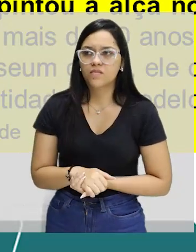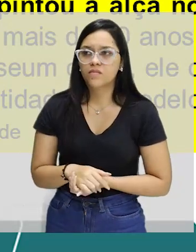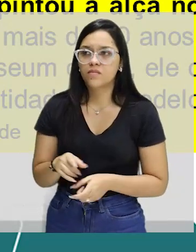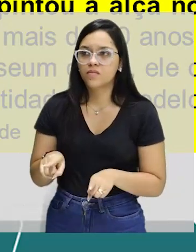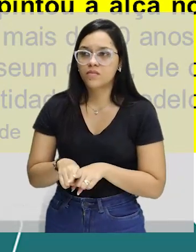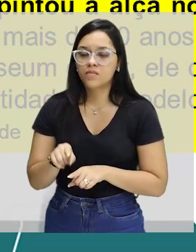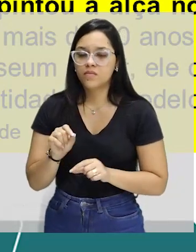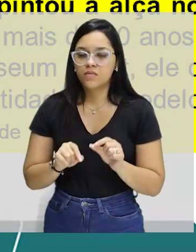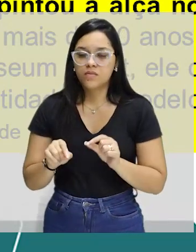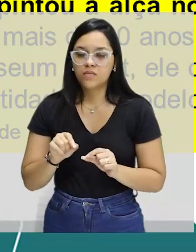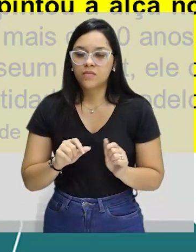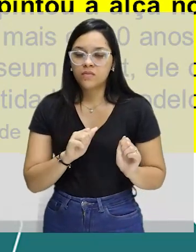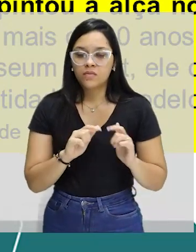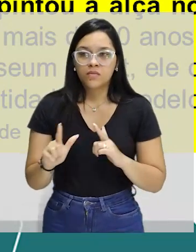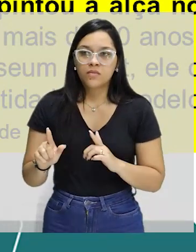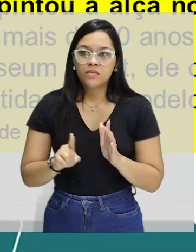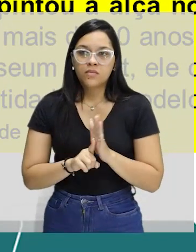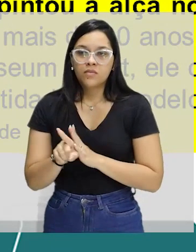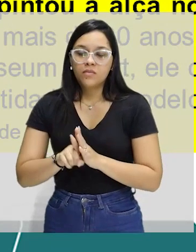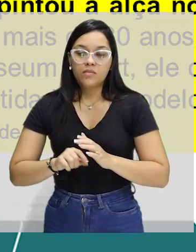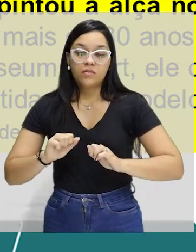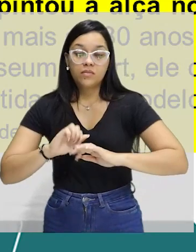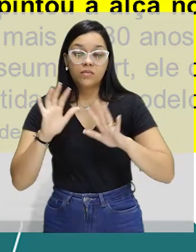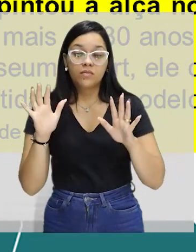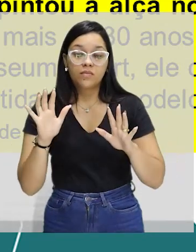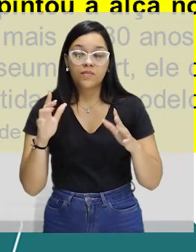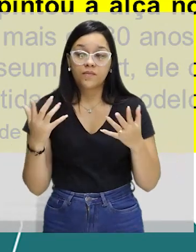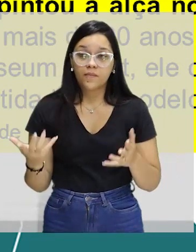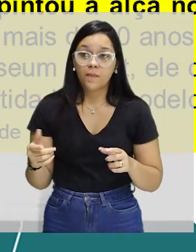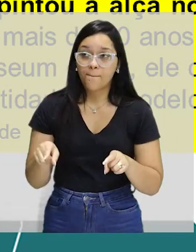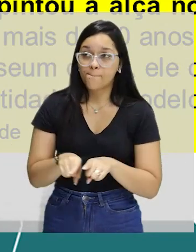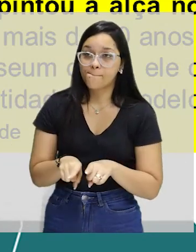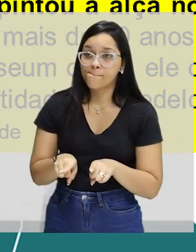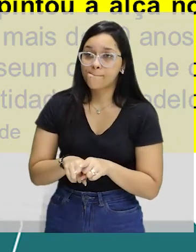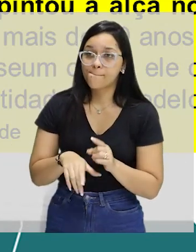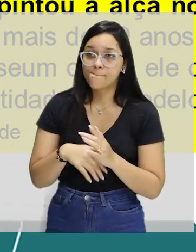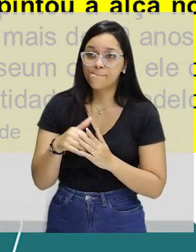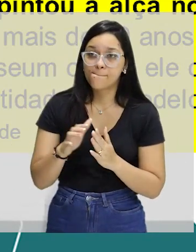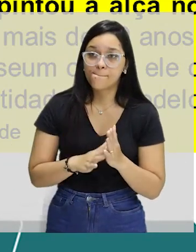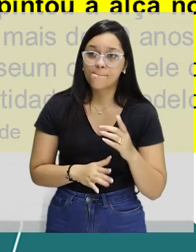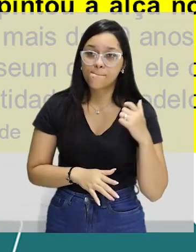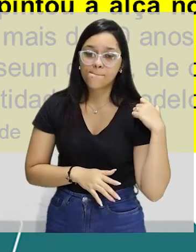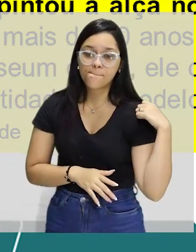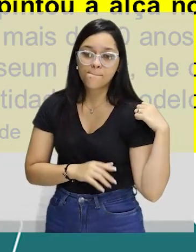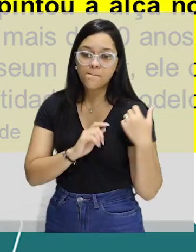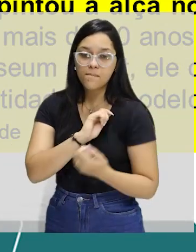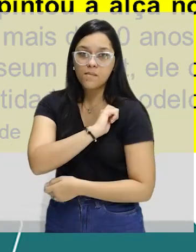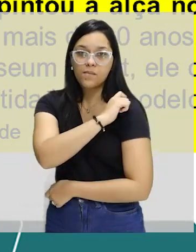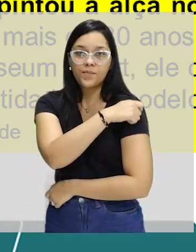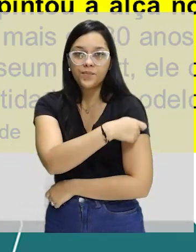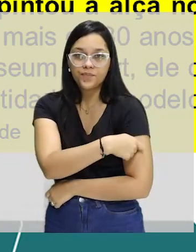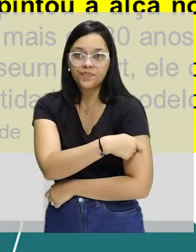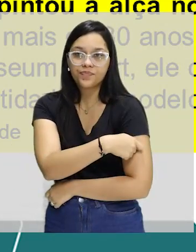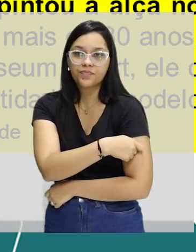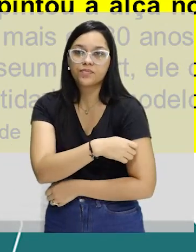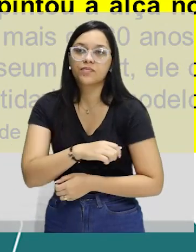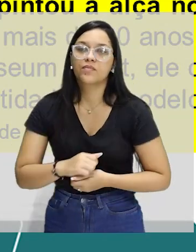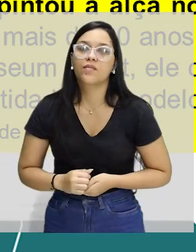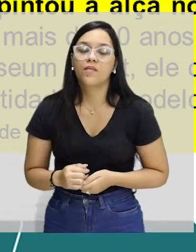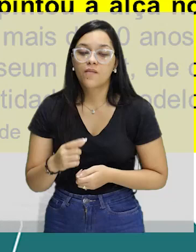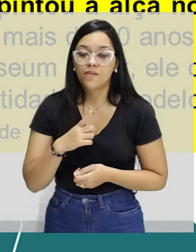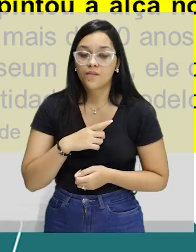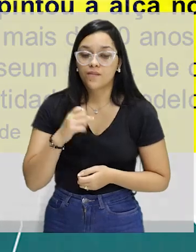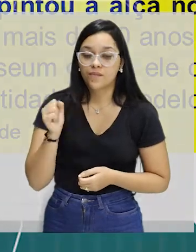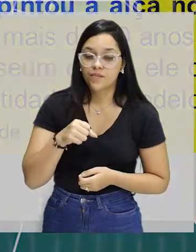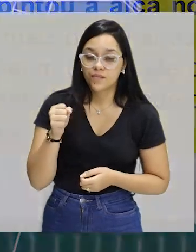que ele achava que o quadro ia explorar, explodir no século XIX e pinta a alça do vestido para baixo. Gente, isso gerou